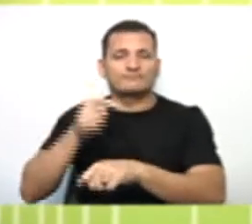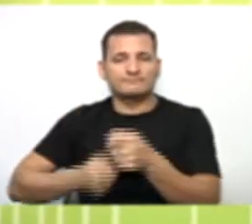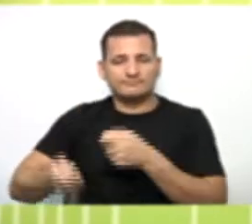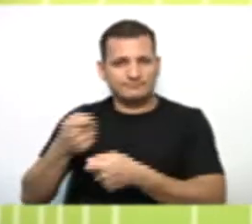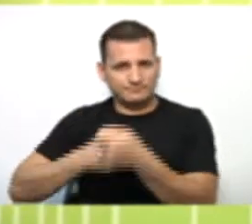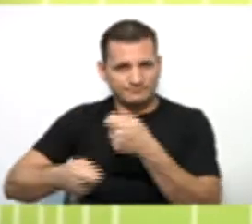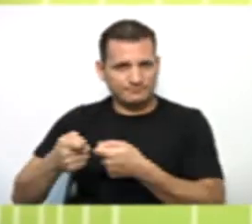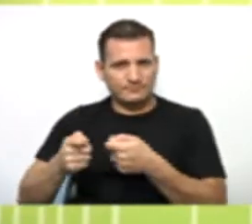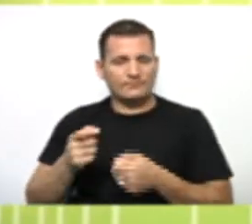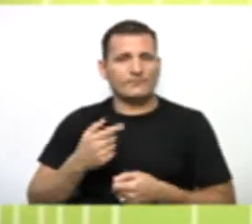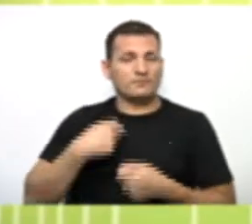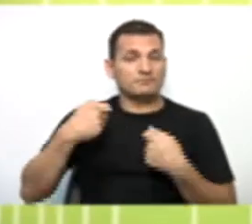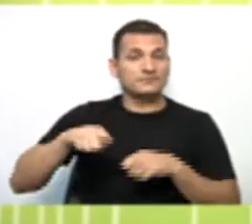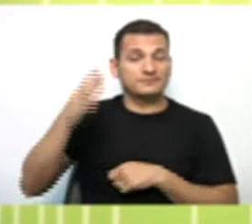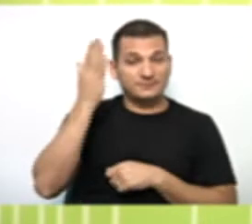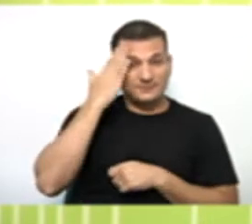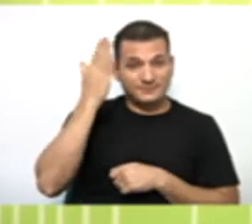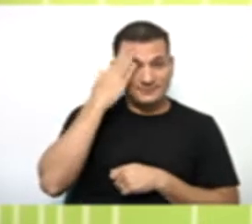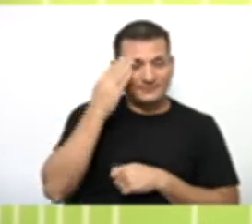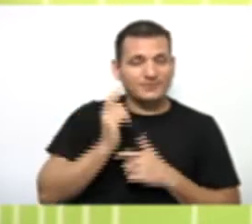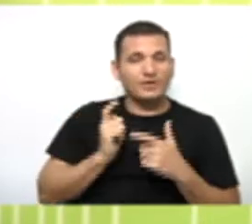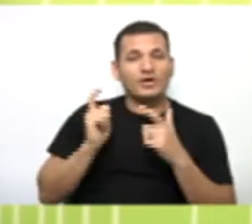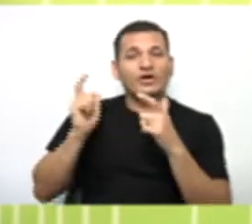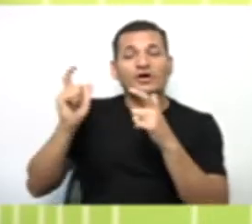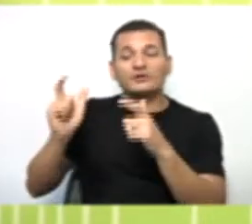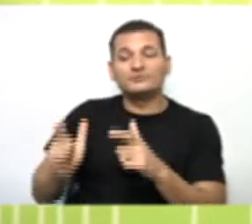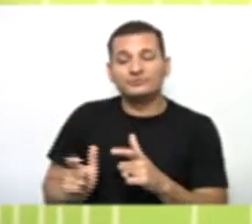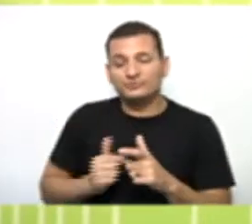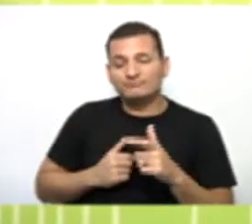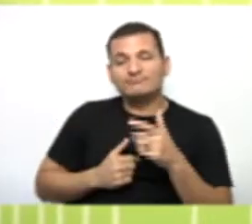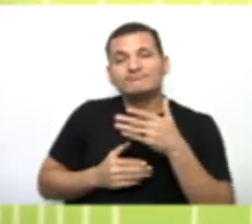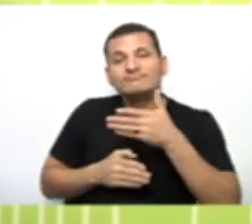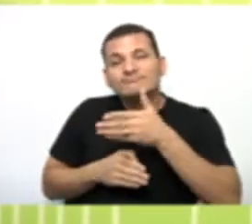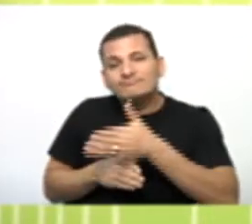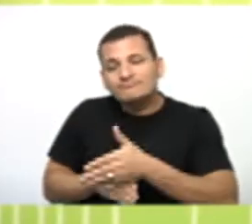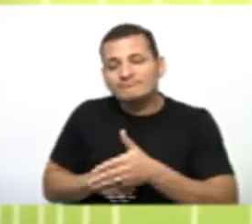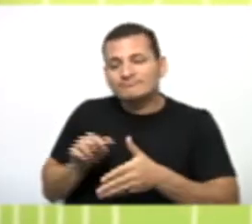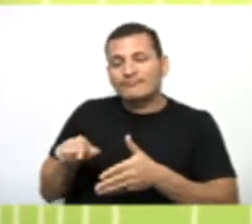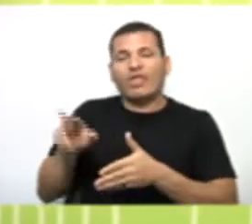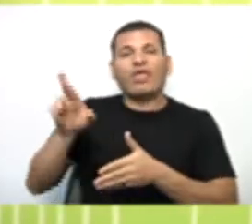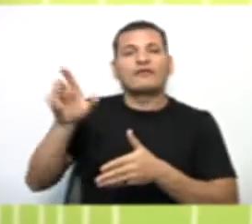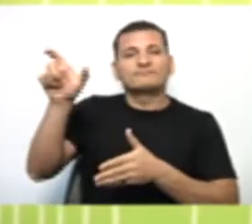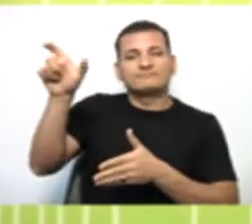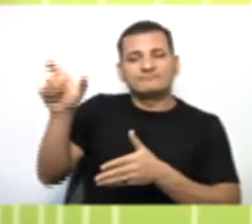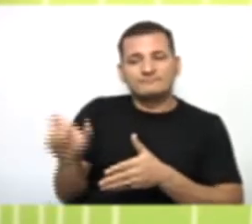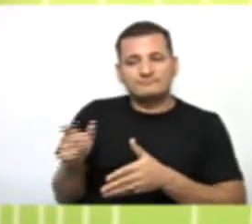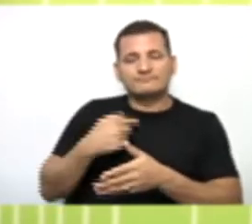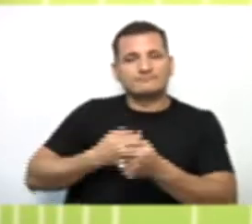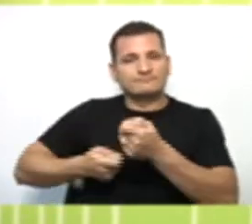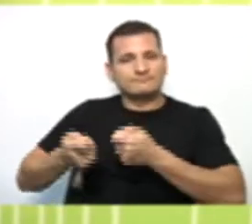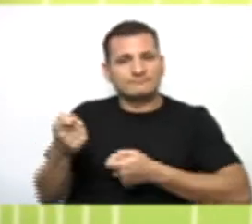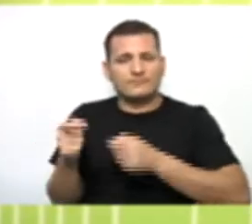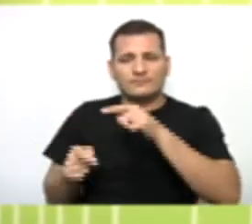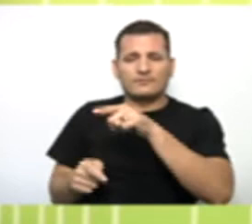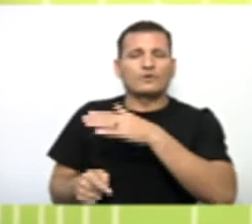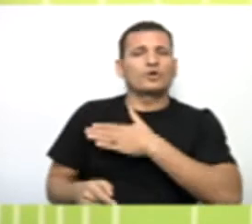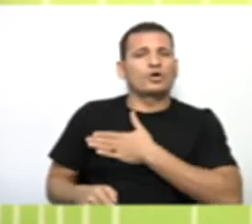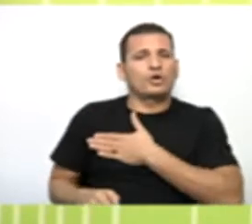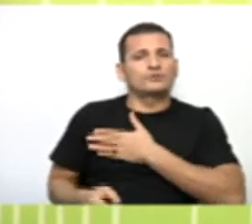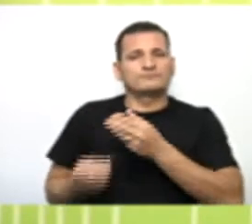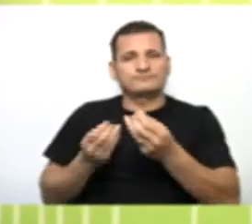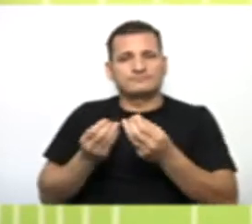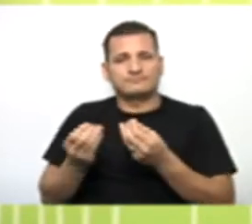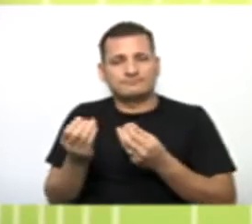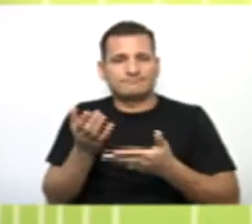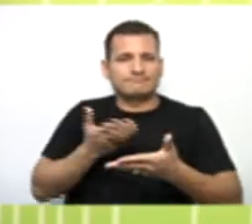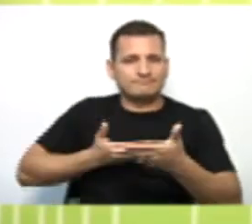negociação. Eu preciso saber aonde eu estou pisando, com quem eu vou negociar, não é? Como ele gosta de